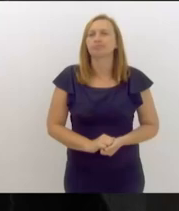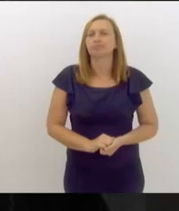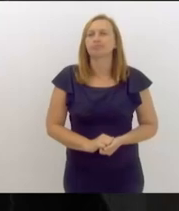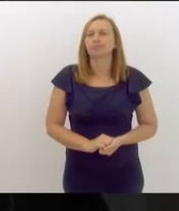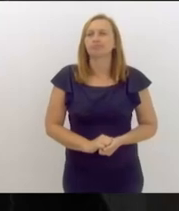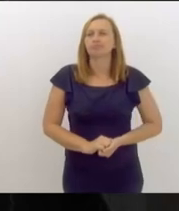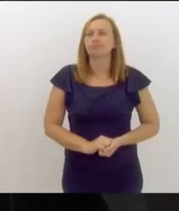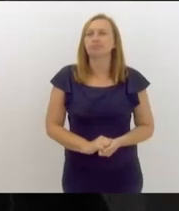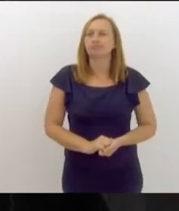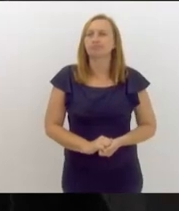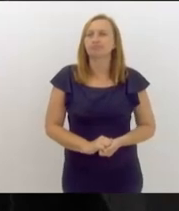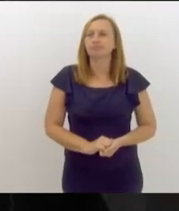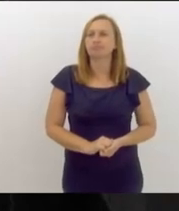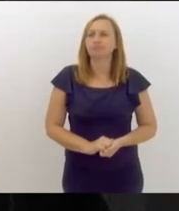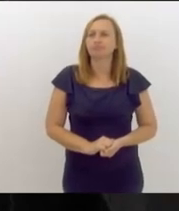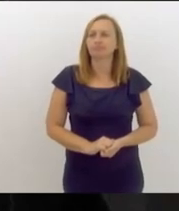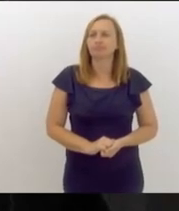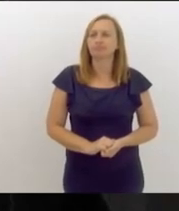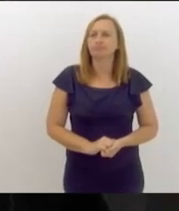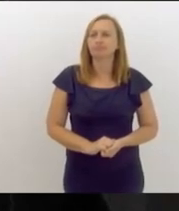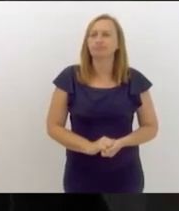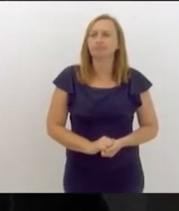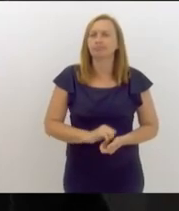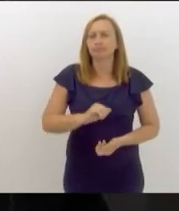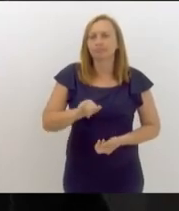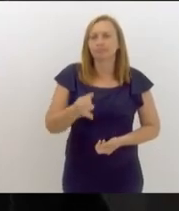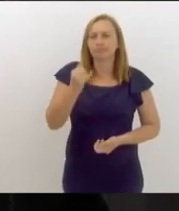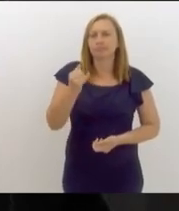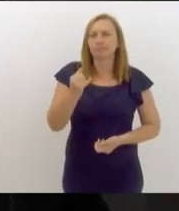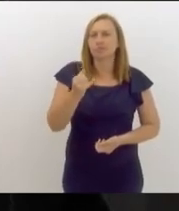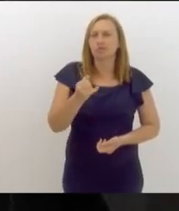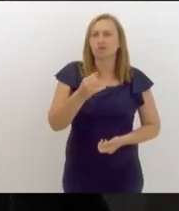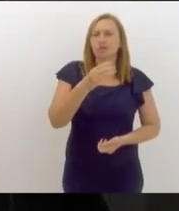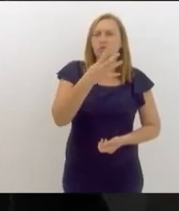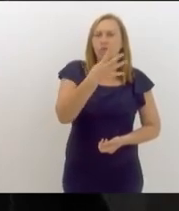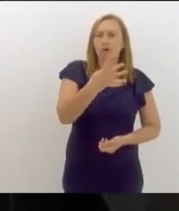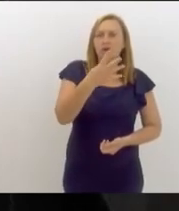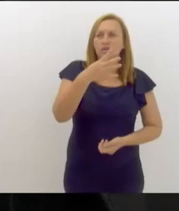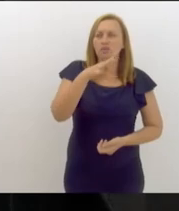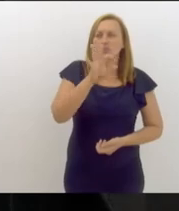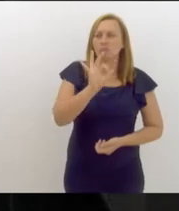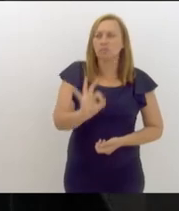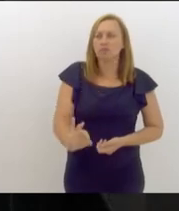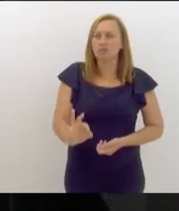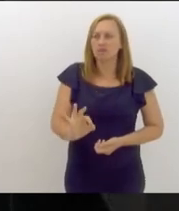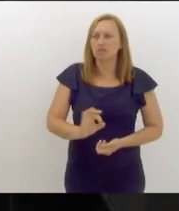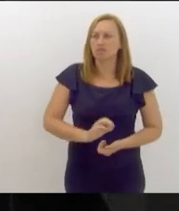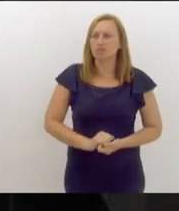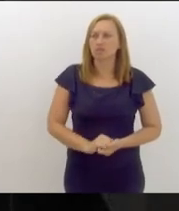monetário acrescido do juros de quatro pontos percentuais